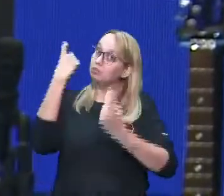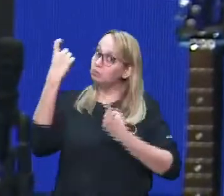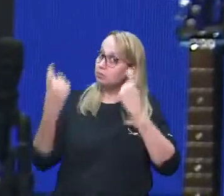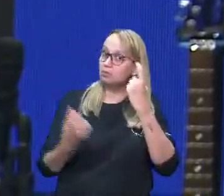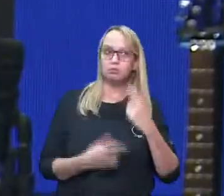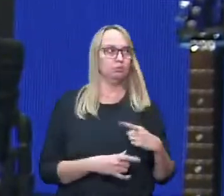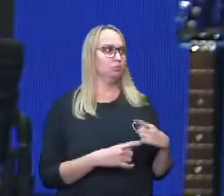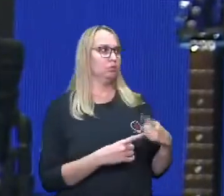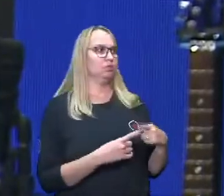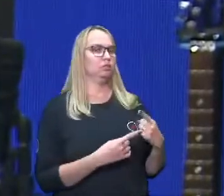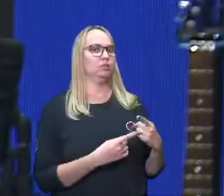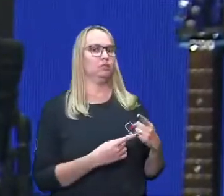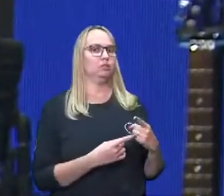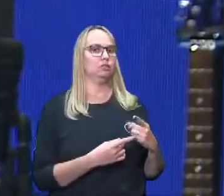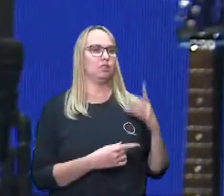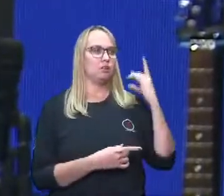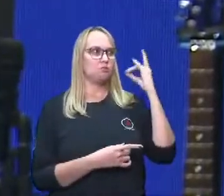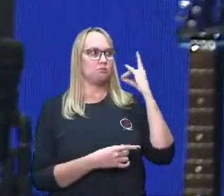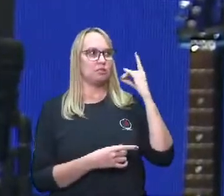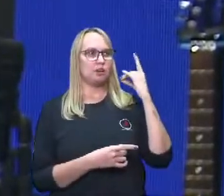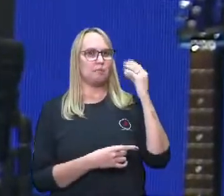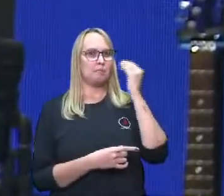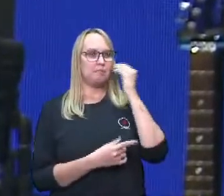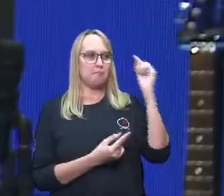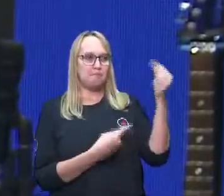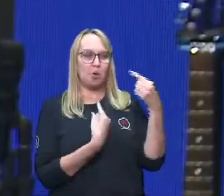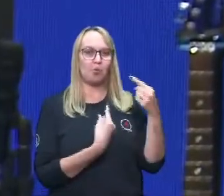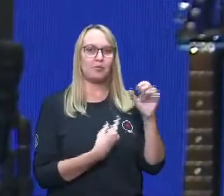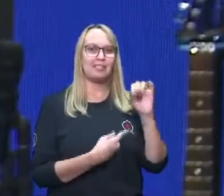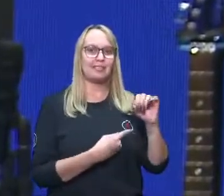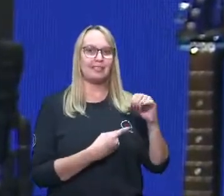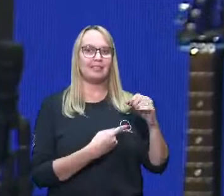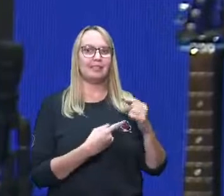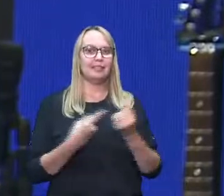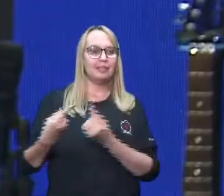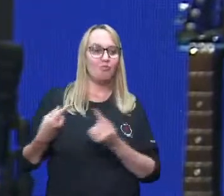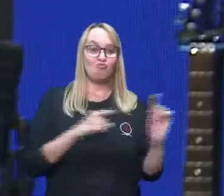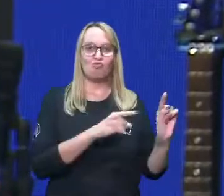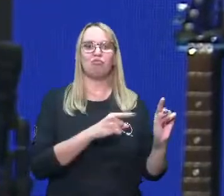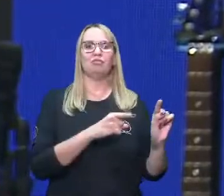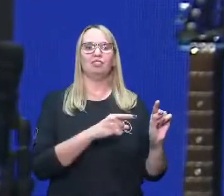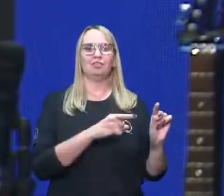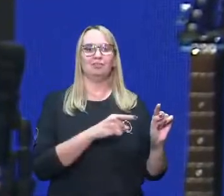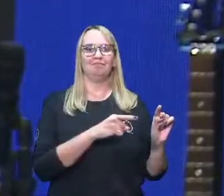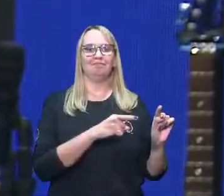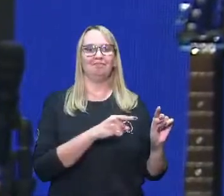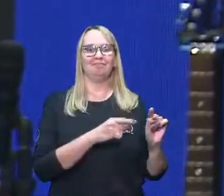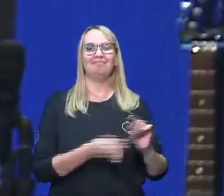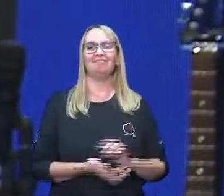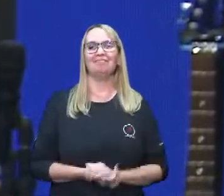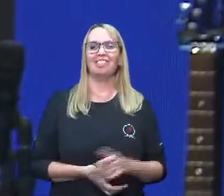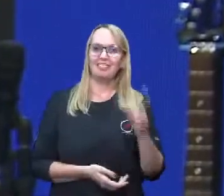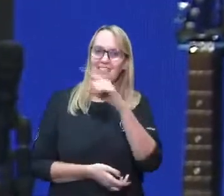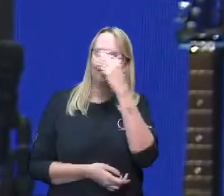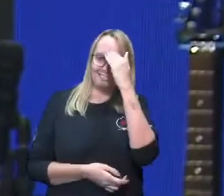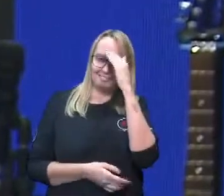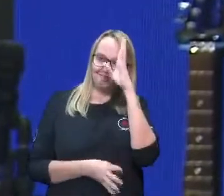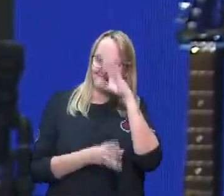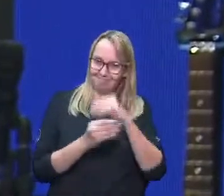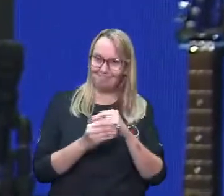Por quê? Só bate de frente com o diabo quem está indo na direção oposta a ele. Você está